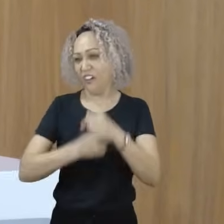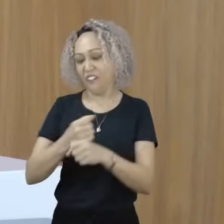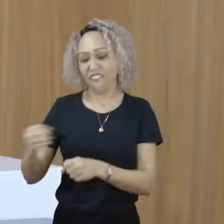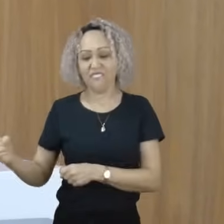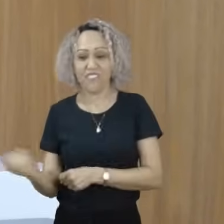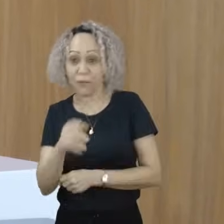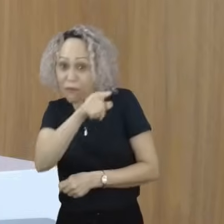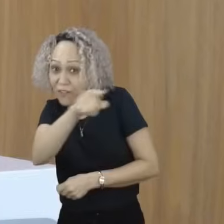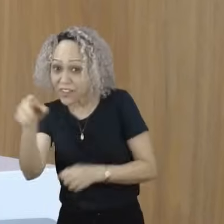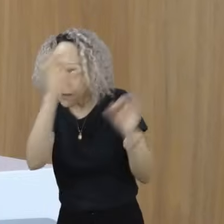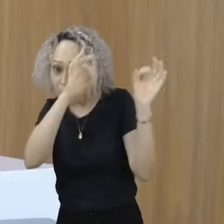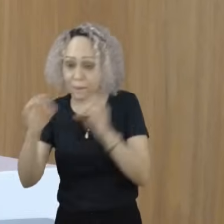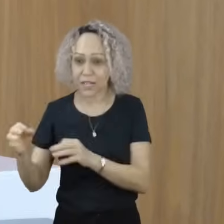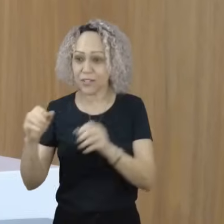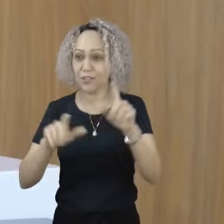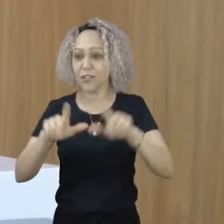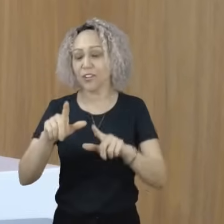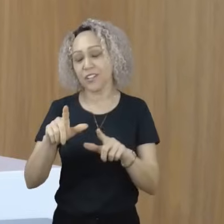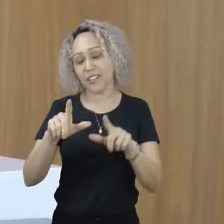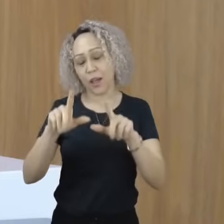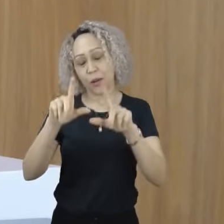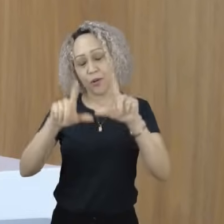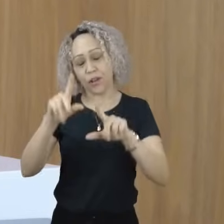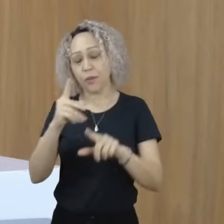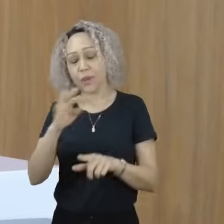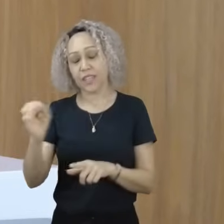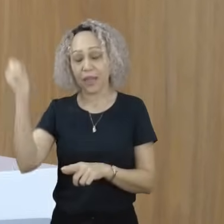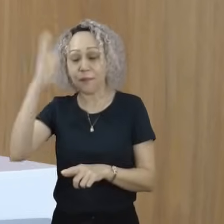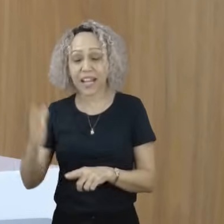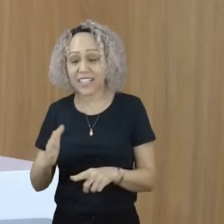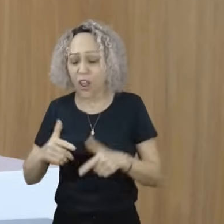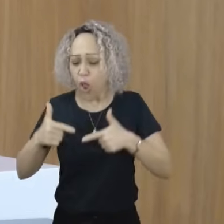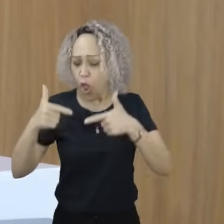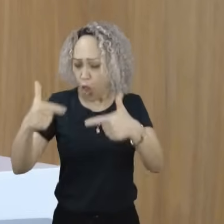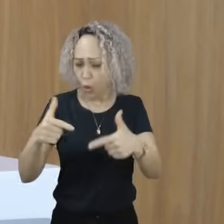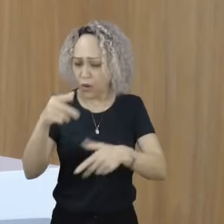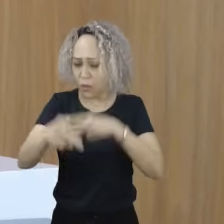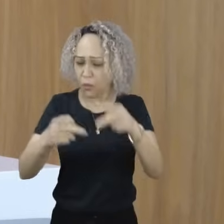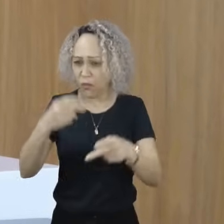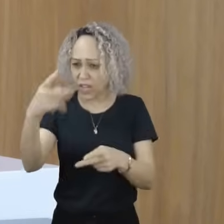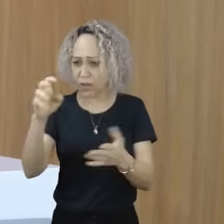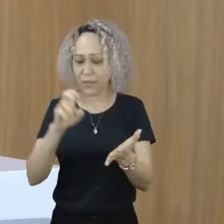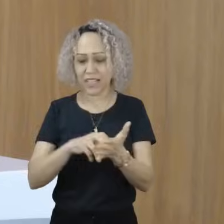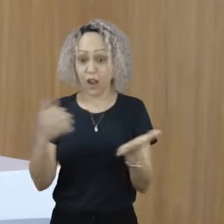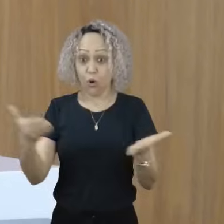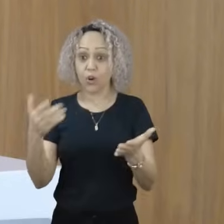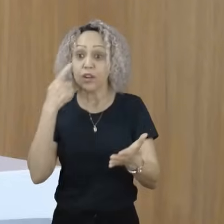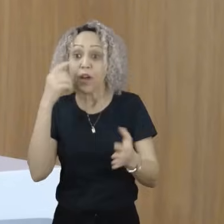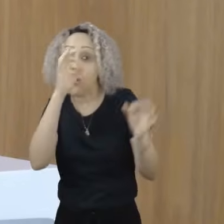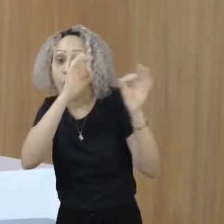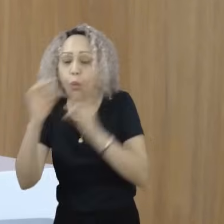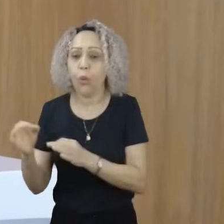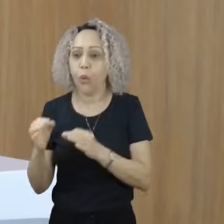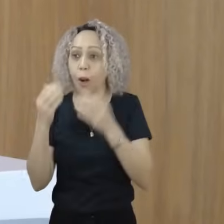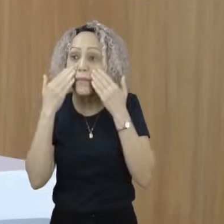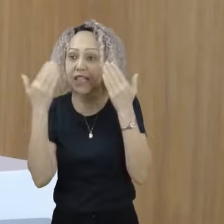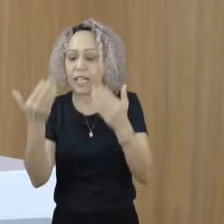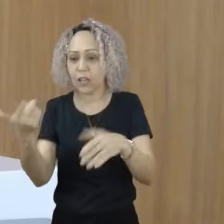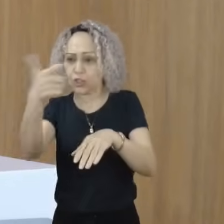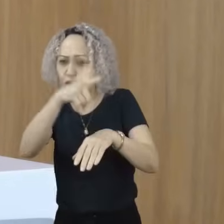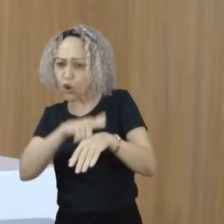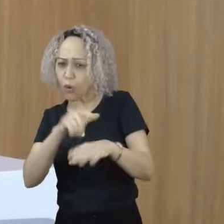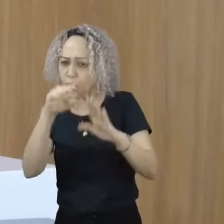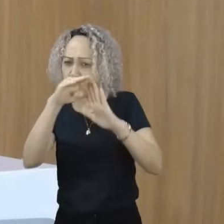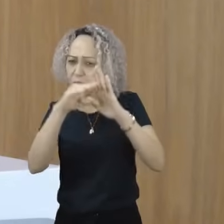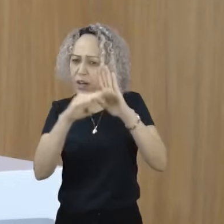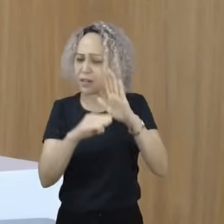PT Brasil, que está no ar com muita informação e luta popular na sua manhã. Hoje você vai acompanhar a reapresentação do programa especial